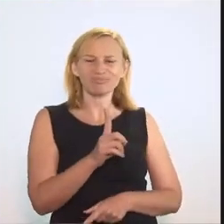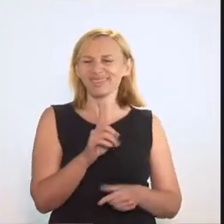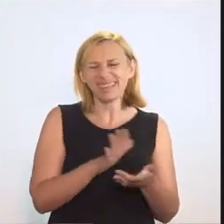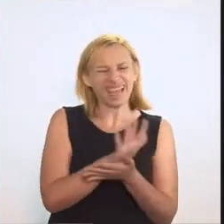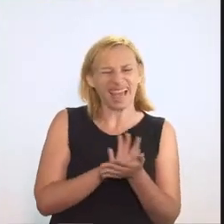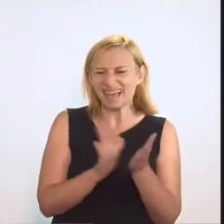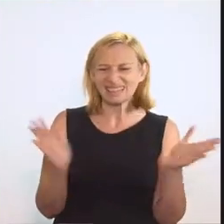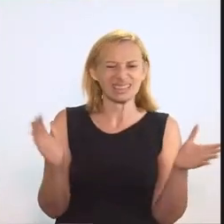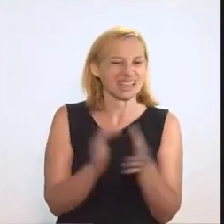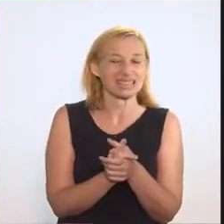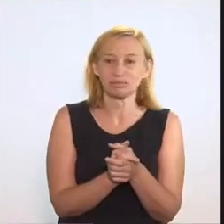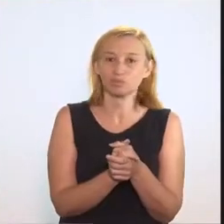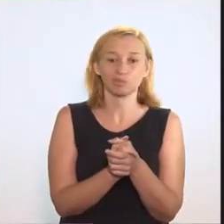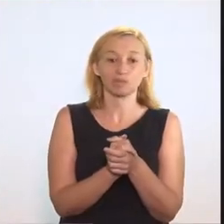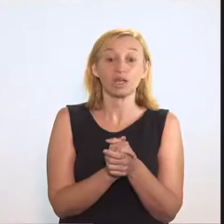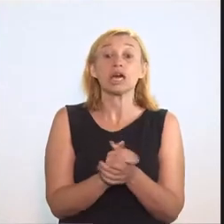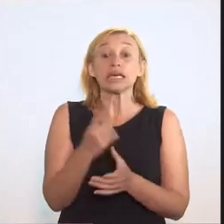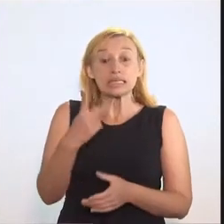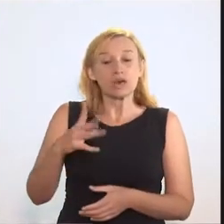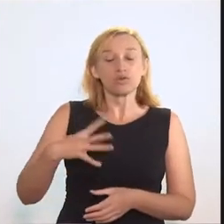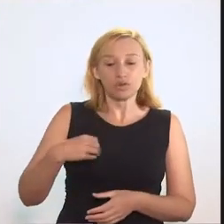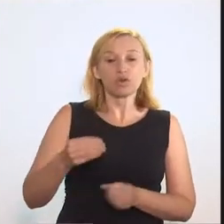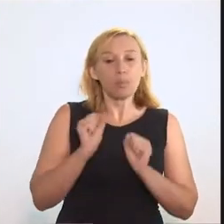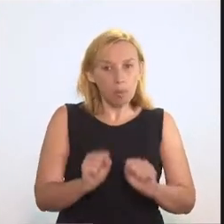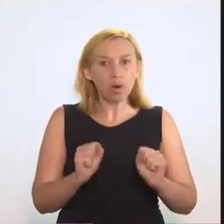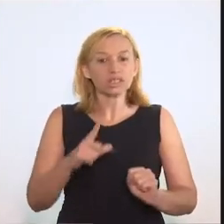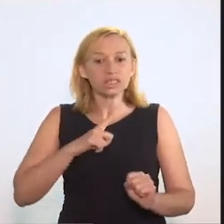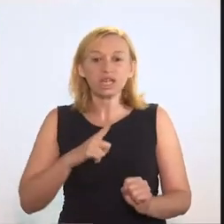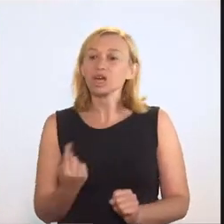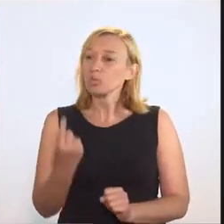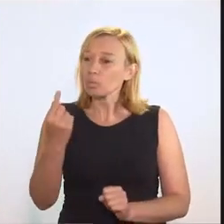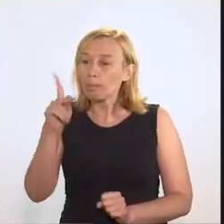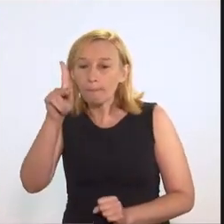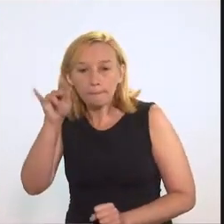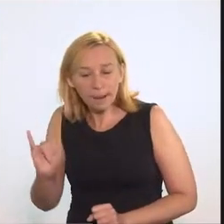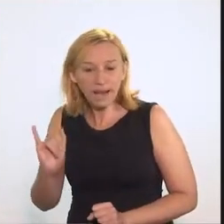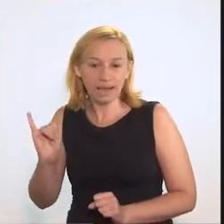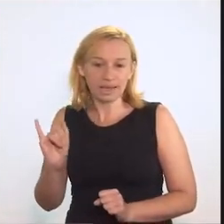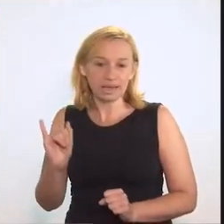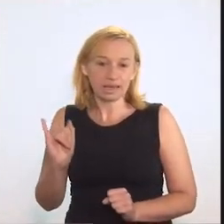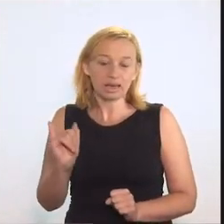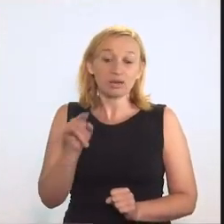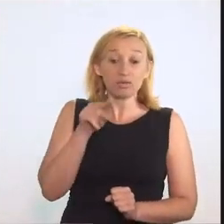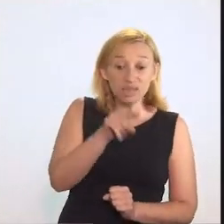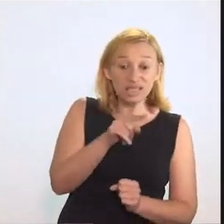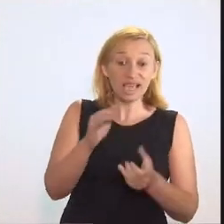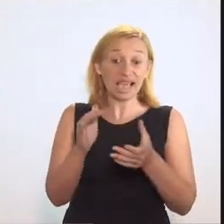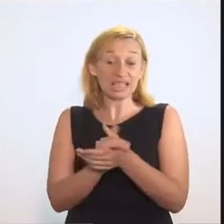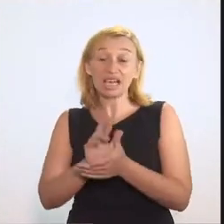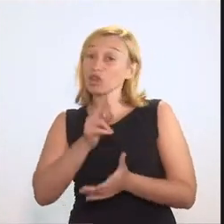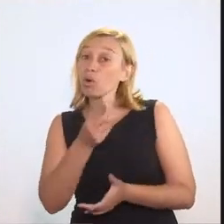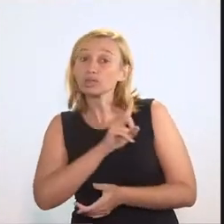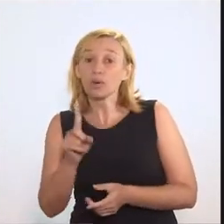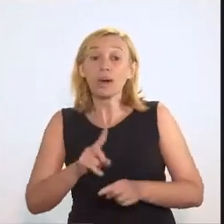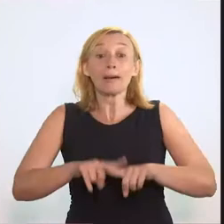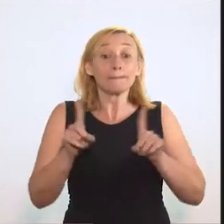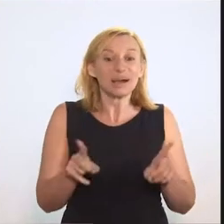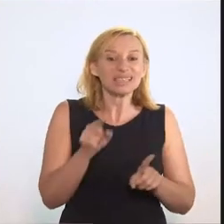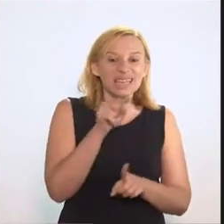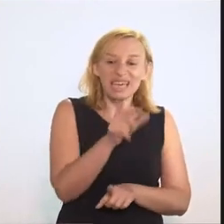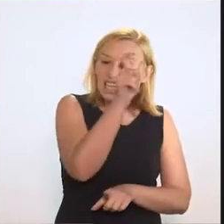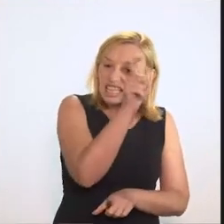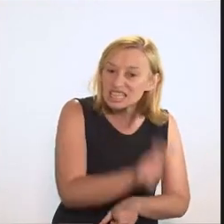com o estado civil, porque o teu filho pode ter um pai independente do teu estado civil. Sim. Mas